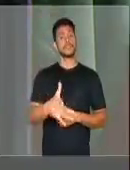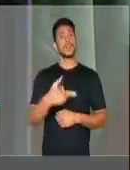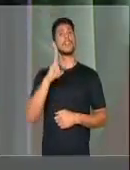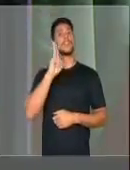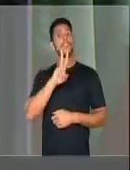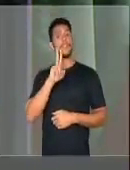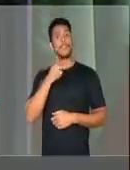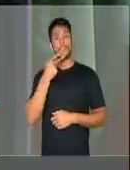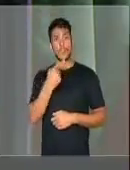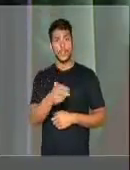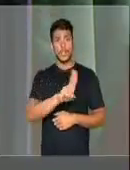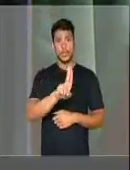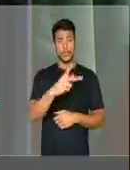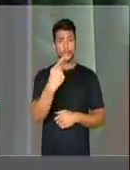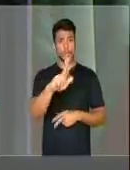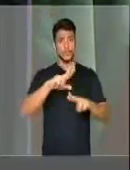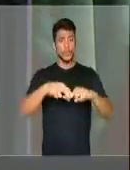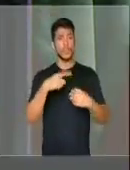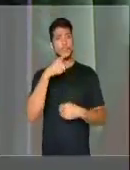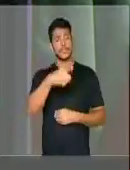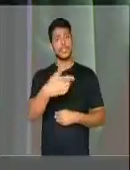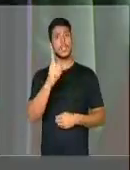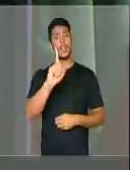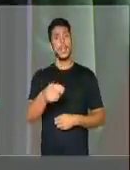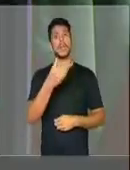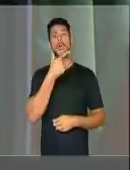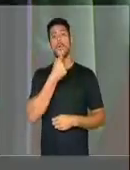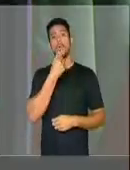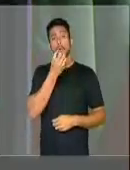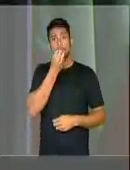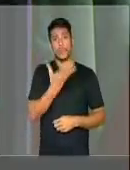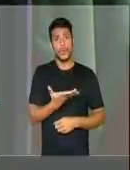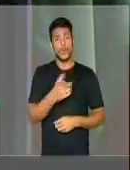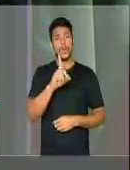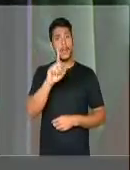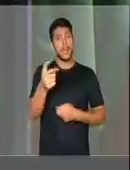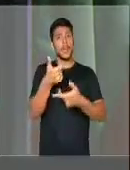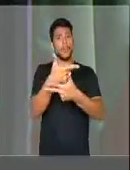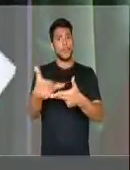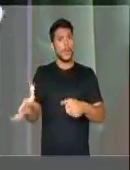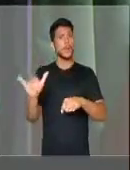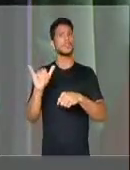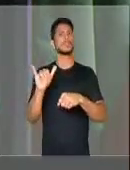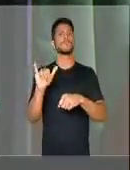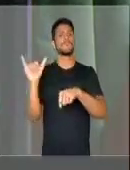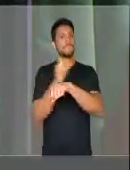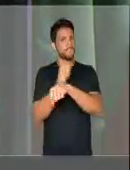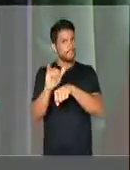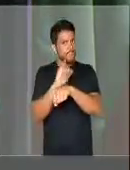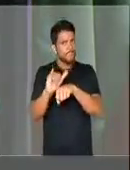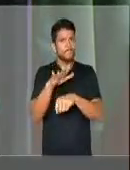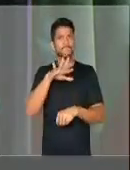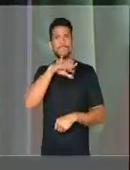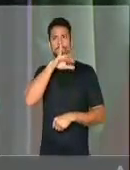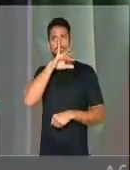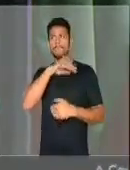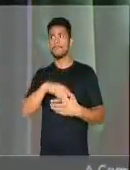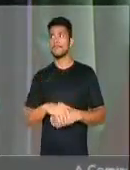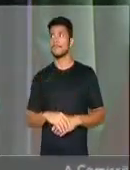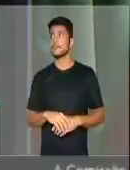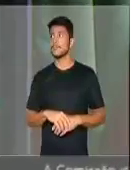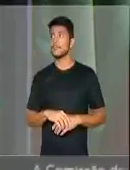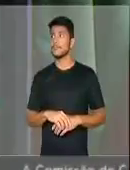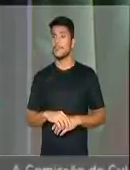menção ao seu nome, porque Vossa Excelência é uma pessoa de bem. Isso foi uma maracutaia, não tem assinatura em